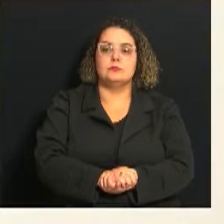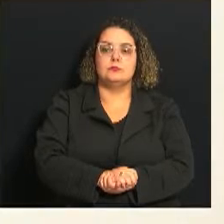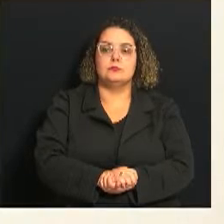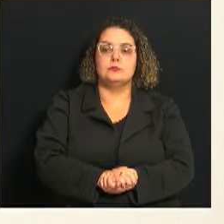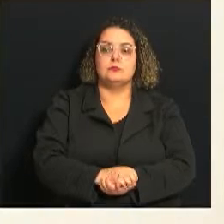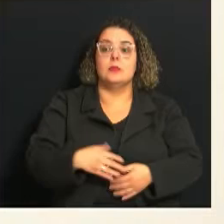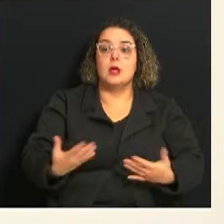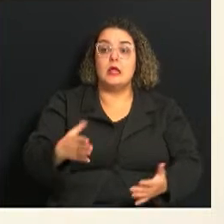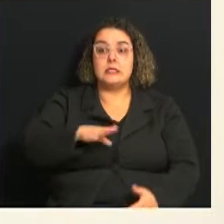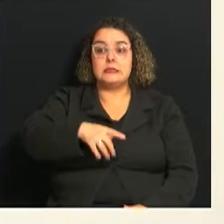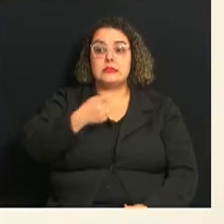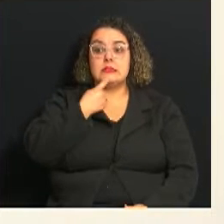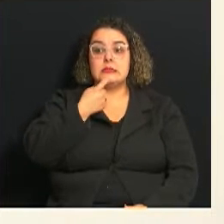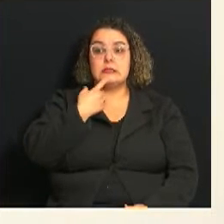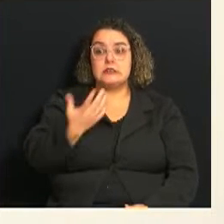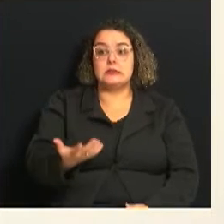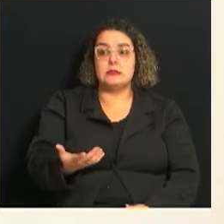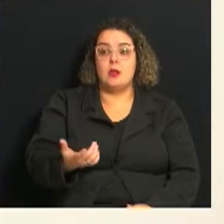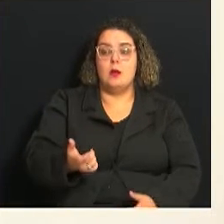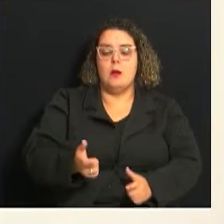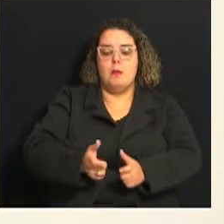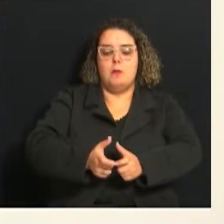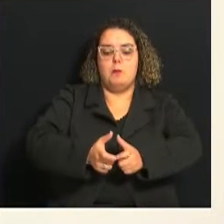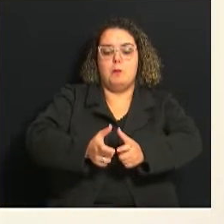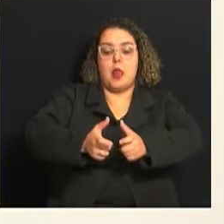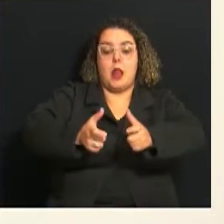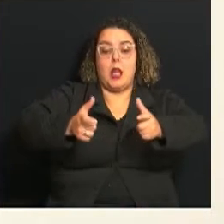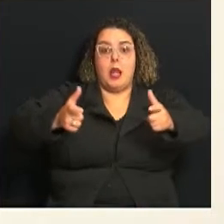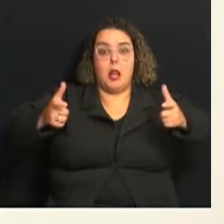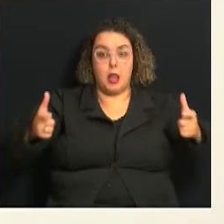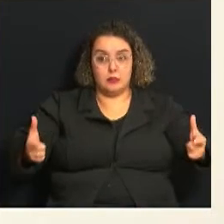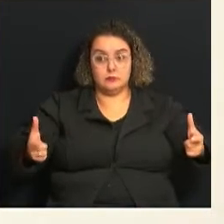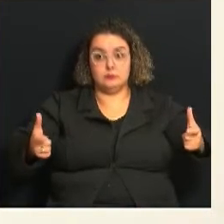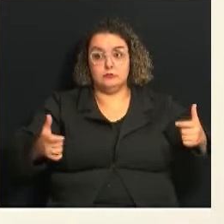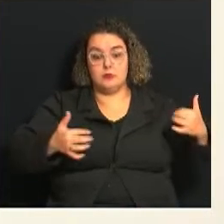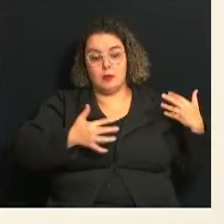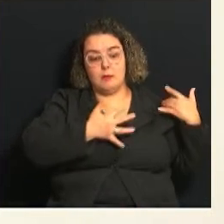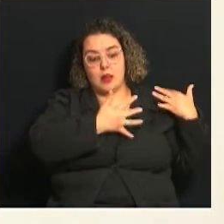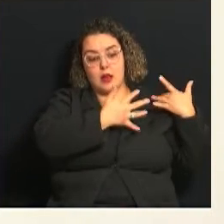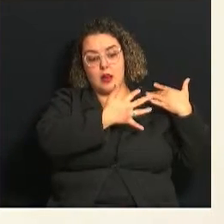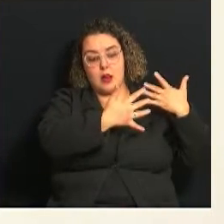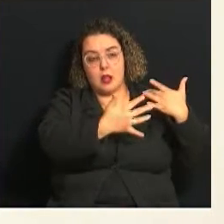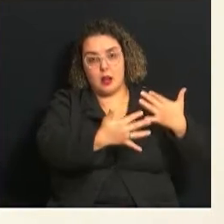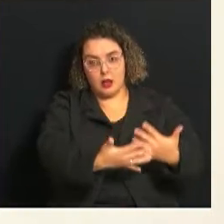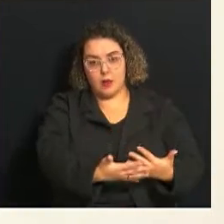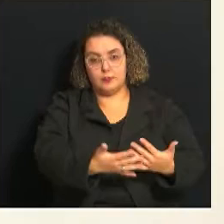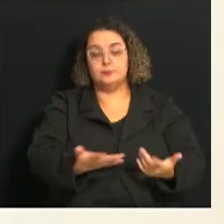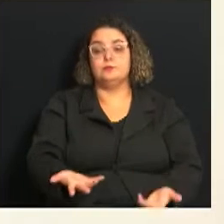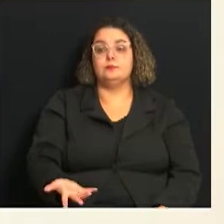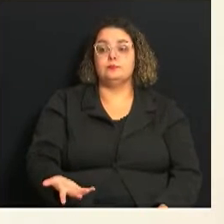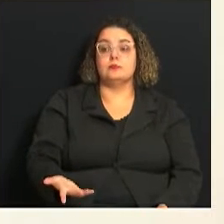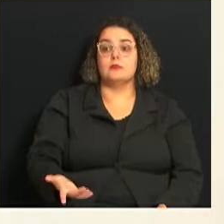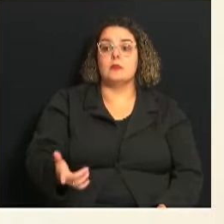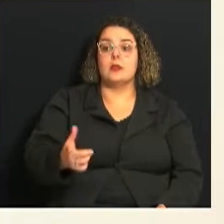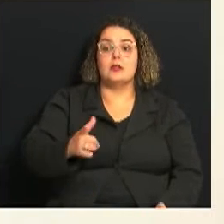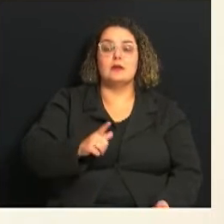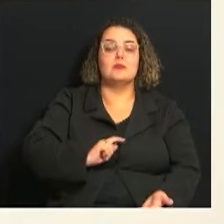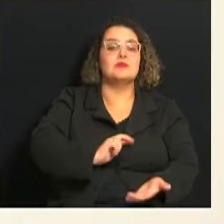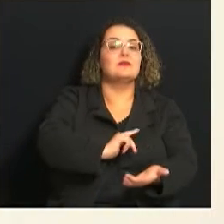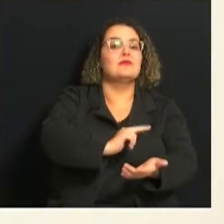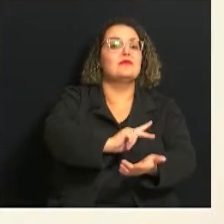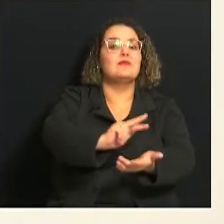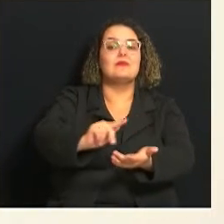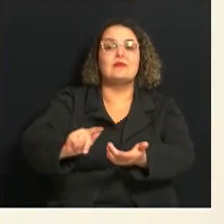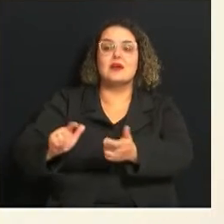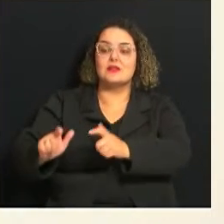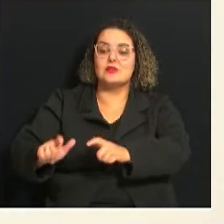Campinas é uma cidade que cresceu demais nas últimas décadas. E então nós temos muitas áreas que ainda está pagando